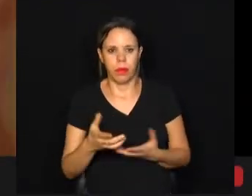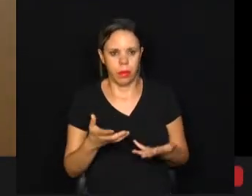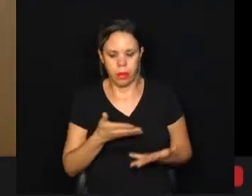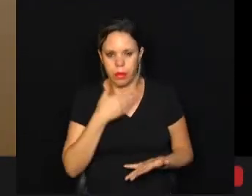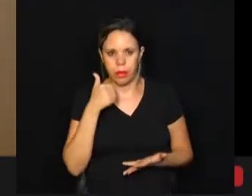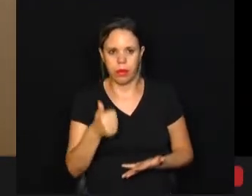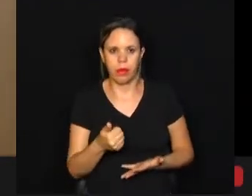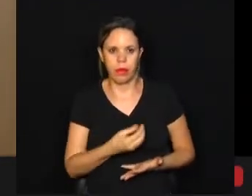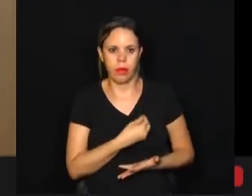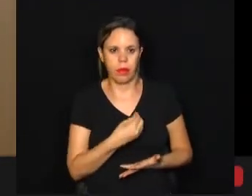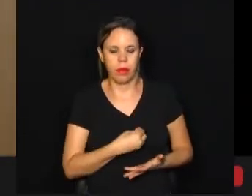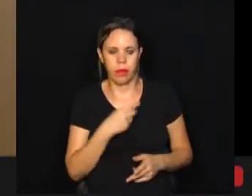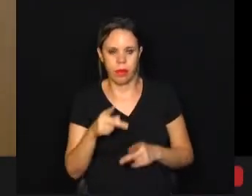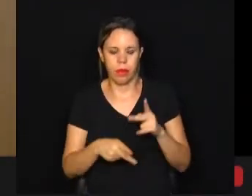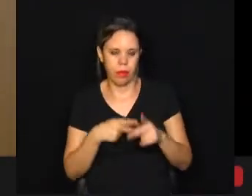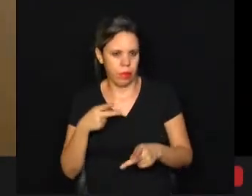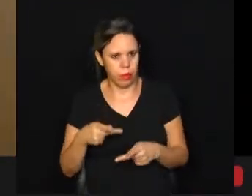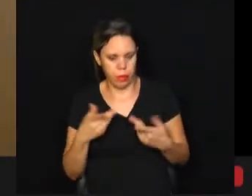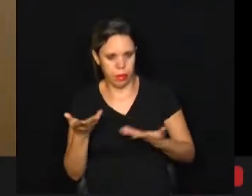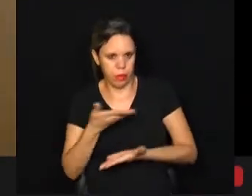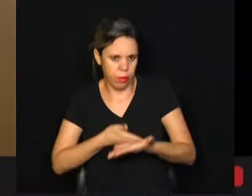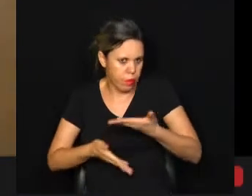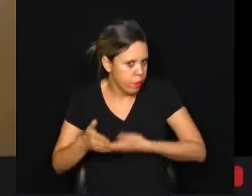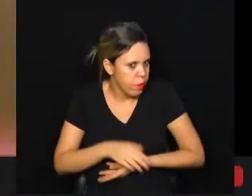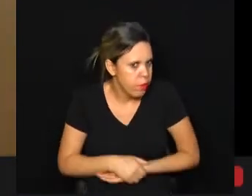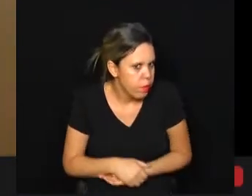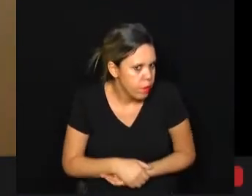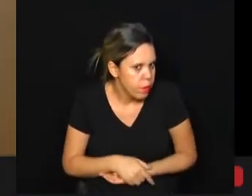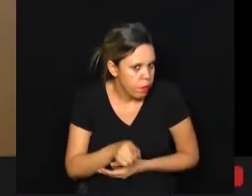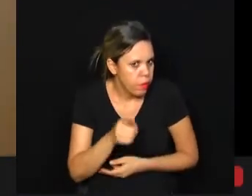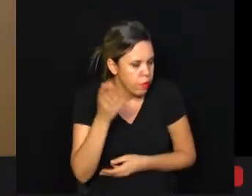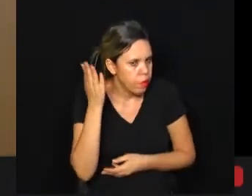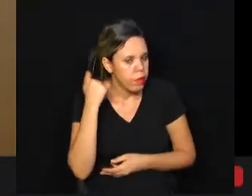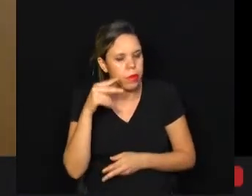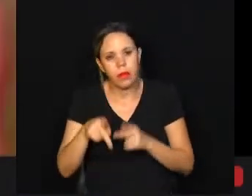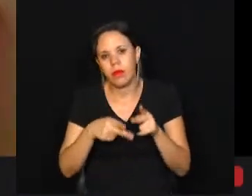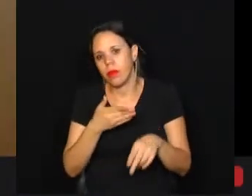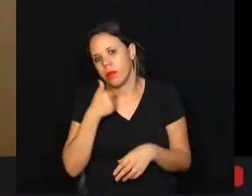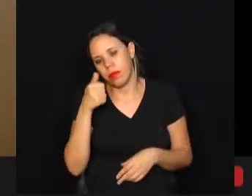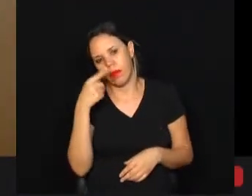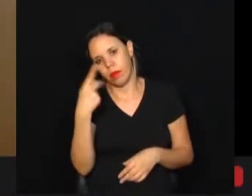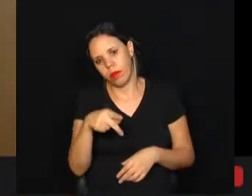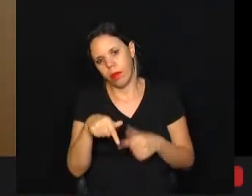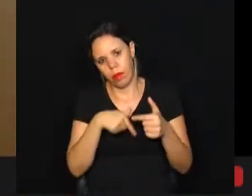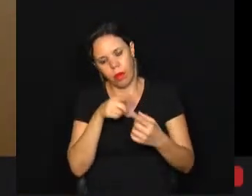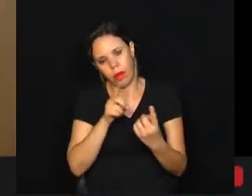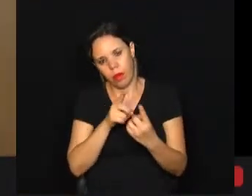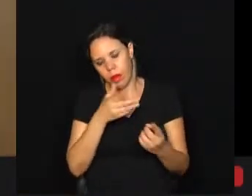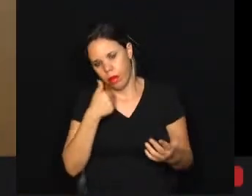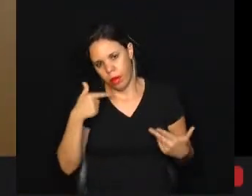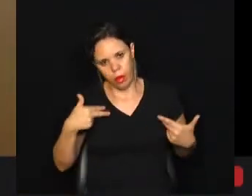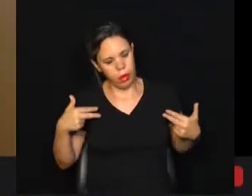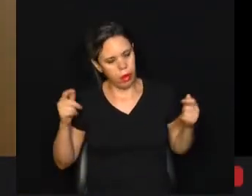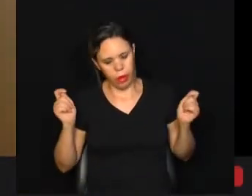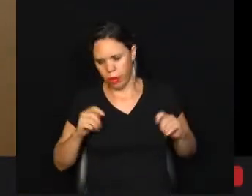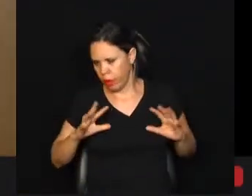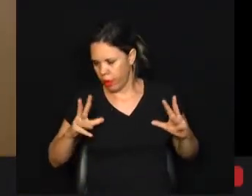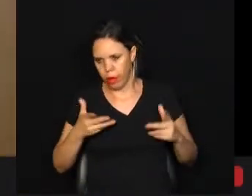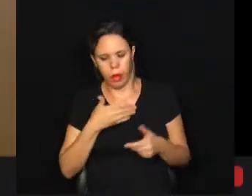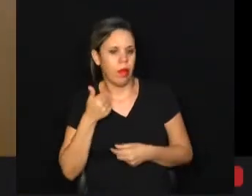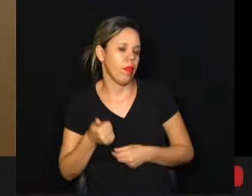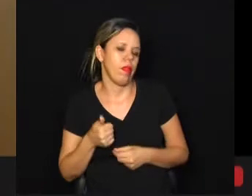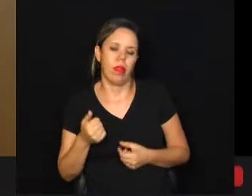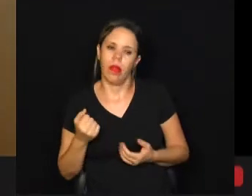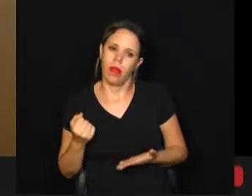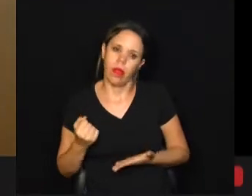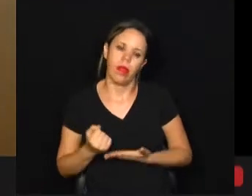melhoria da vida das pessoas com as quais você convive. Porque você sabe que se as pessoas melhoram, os serviços melhoram, as condições melhoram, a